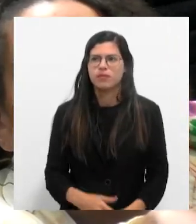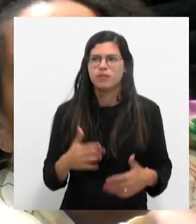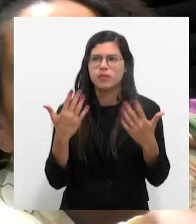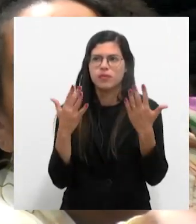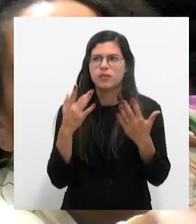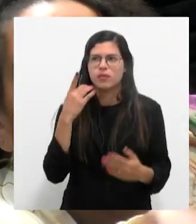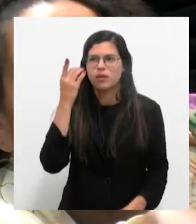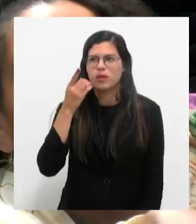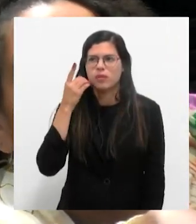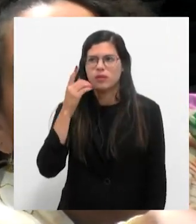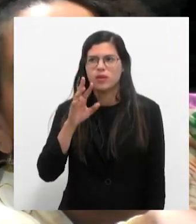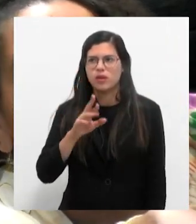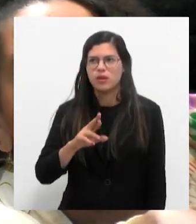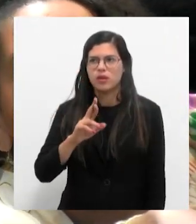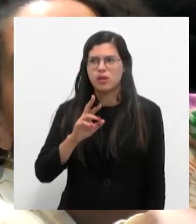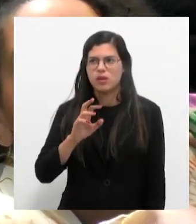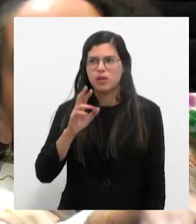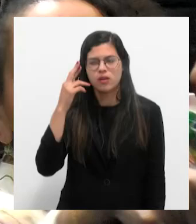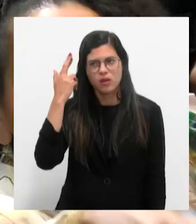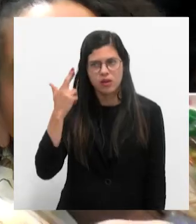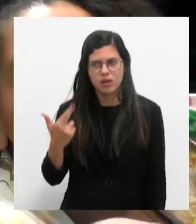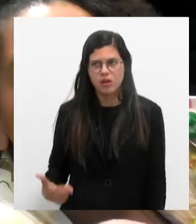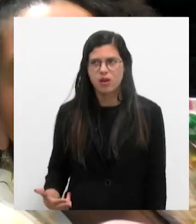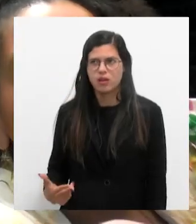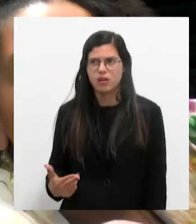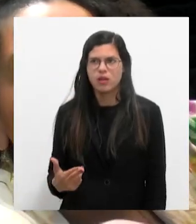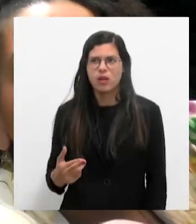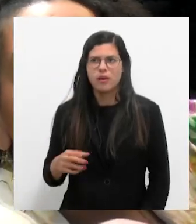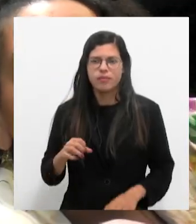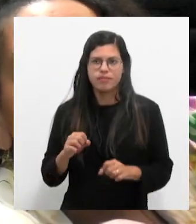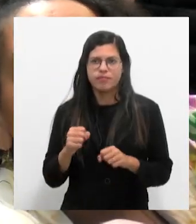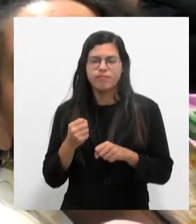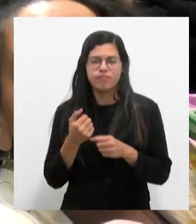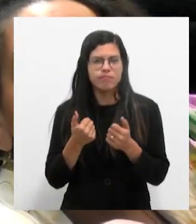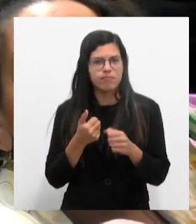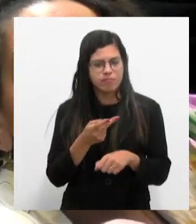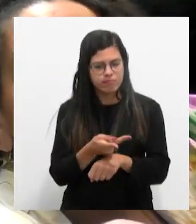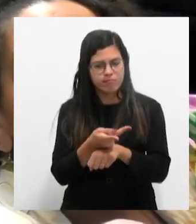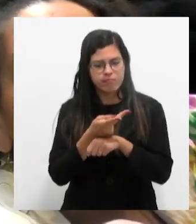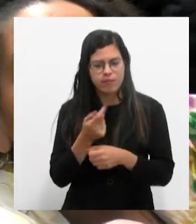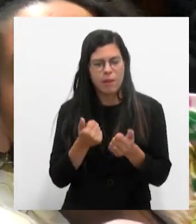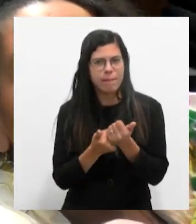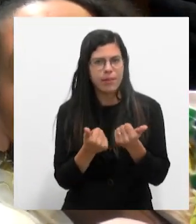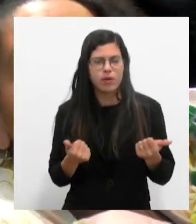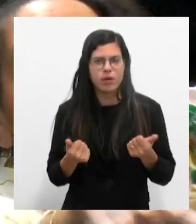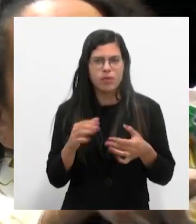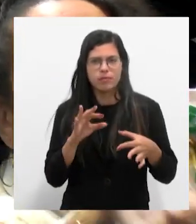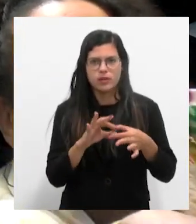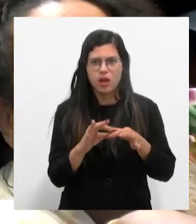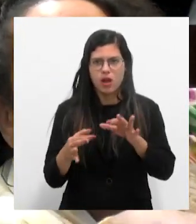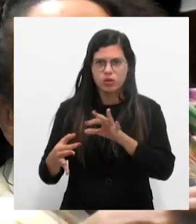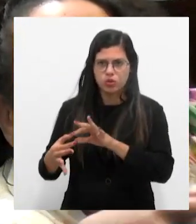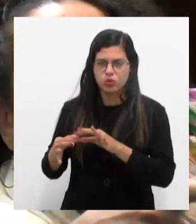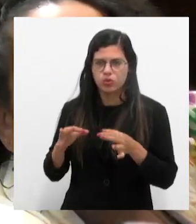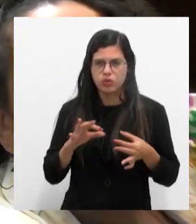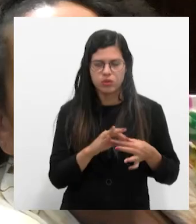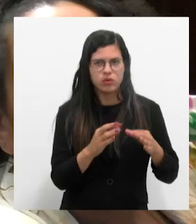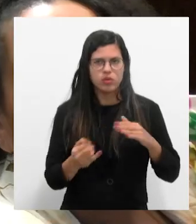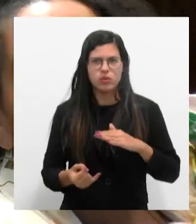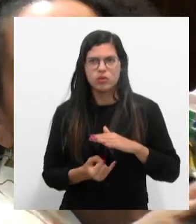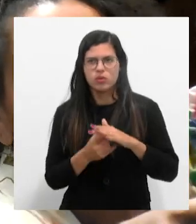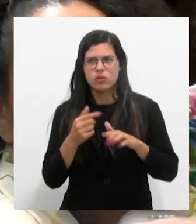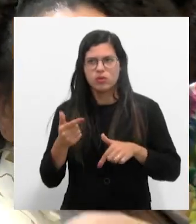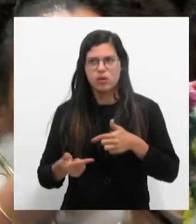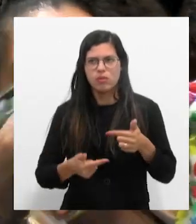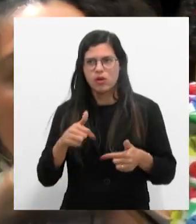deputada Renata, e conte comigo também para essa articulação das instituições, para o nosso trabalho aqui